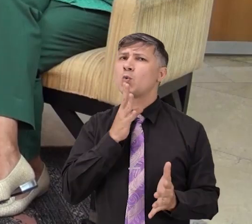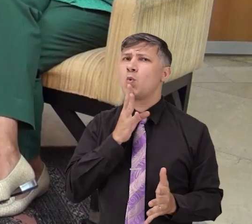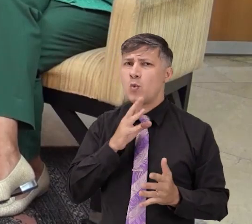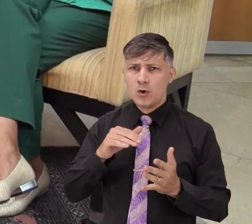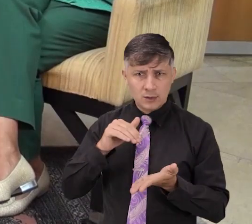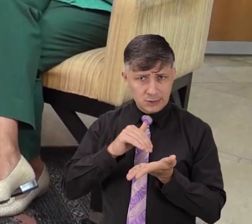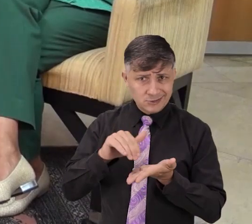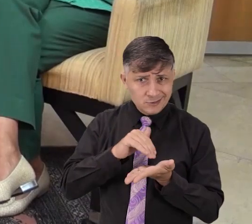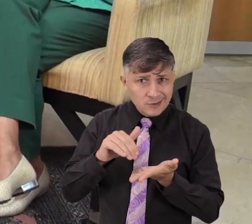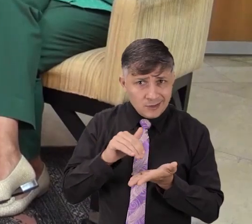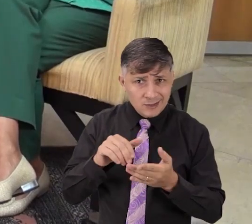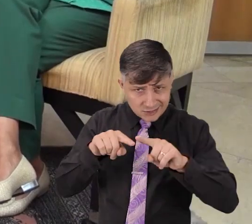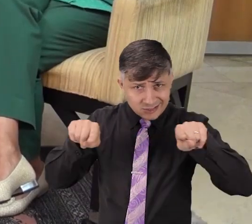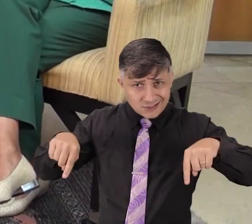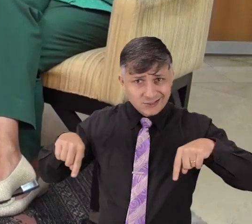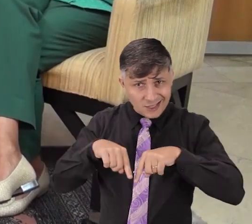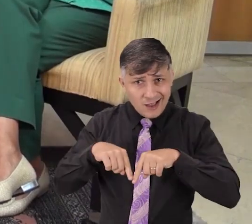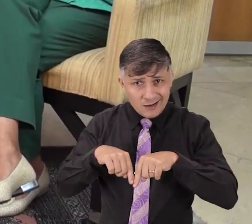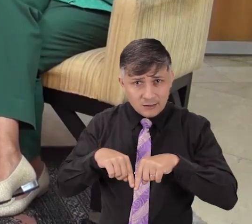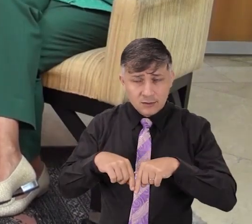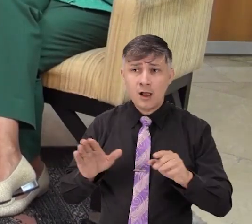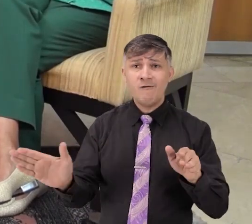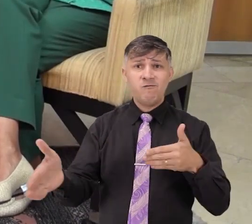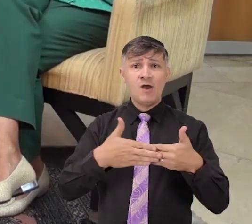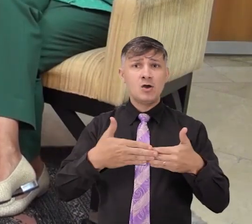escritórios que fecharam.